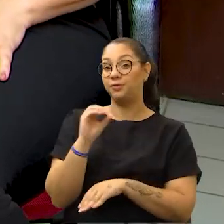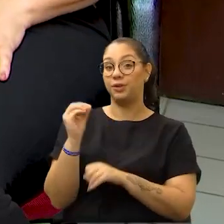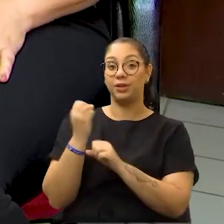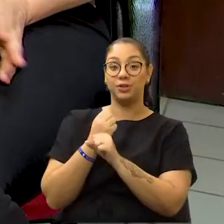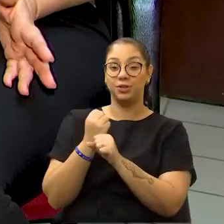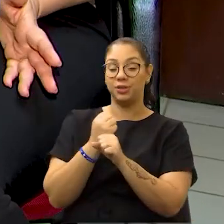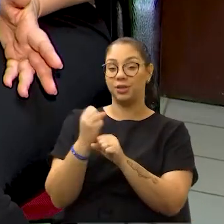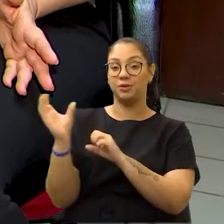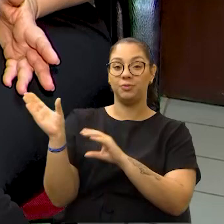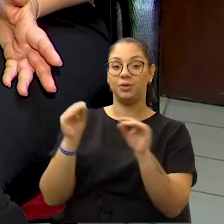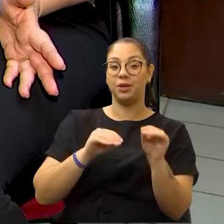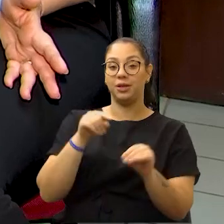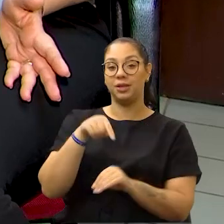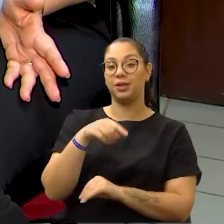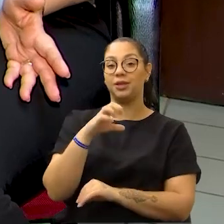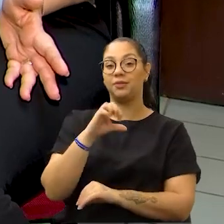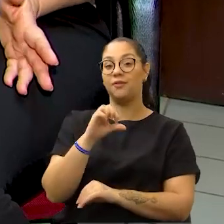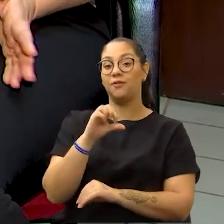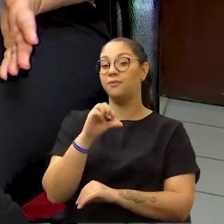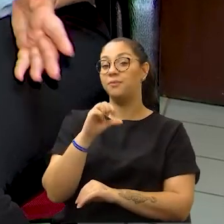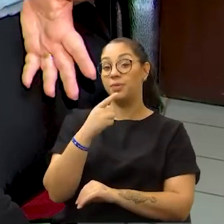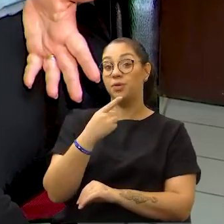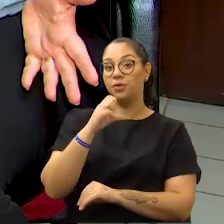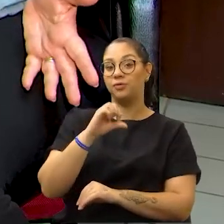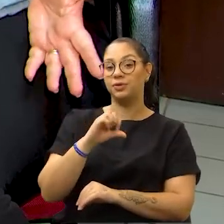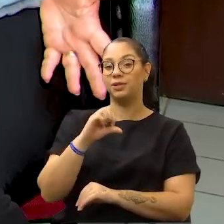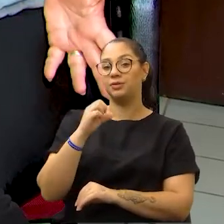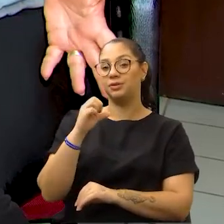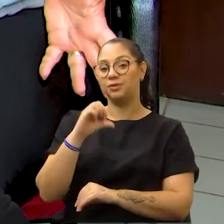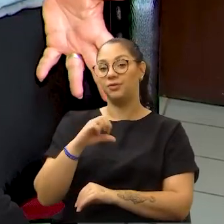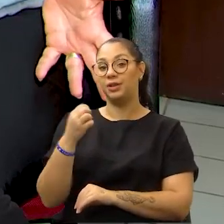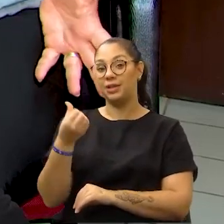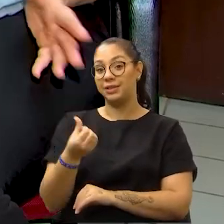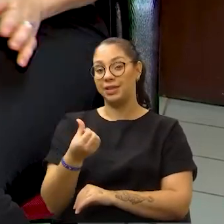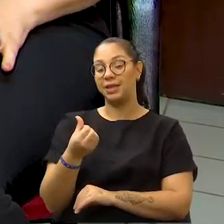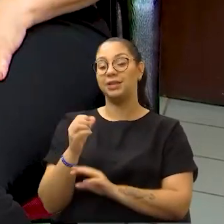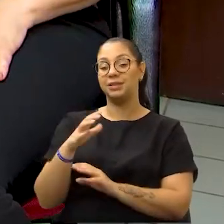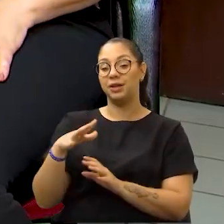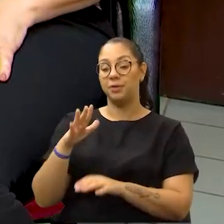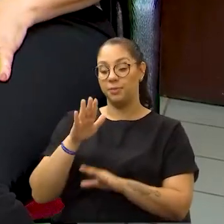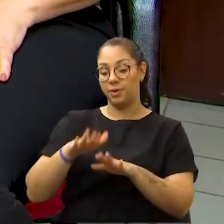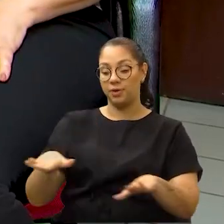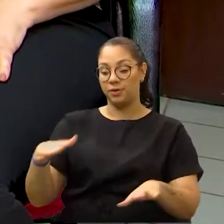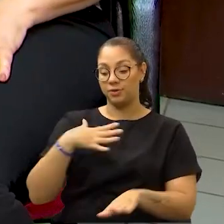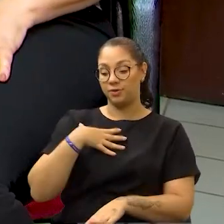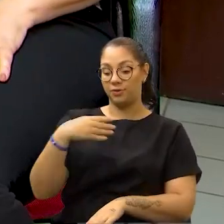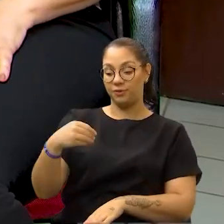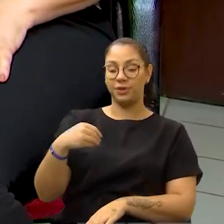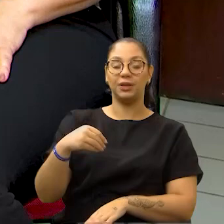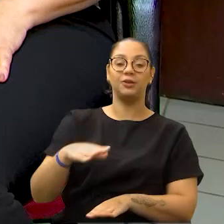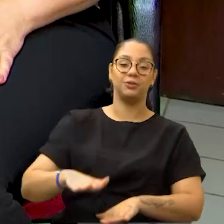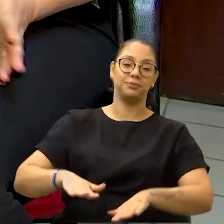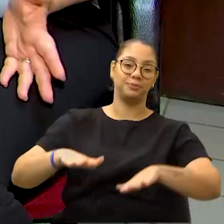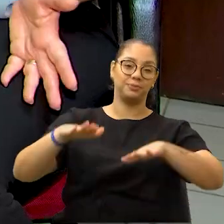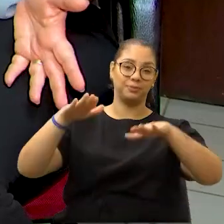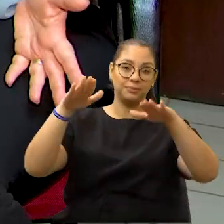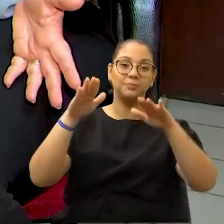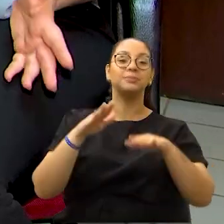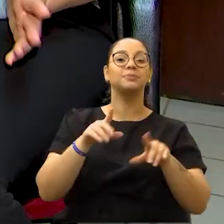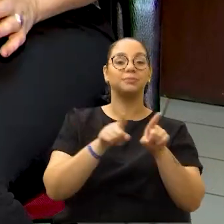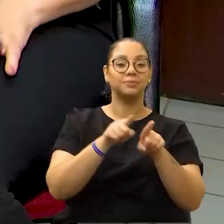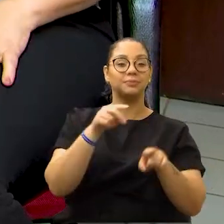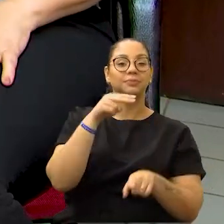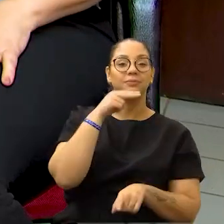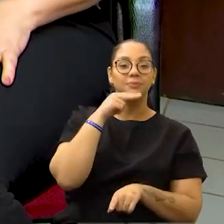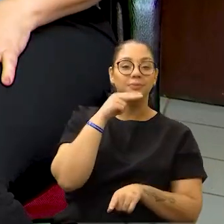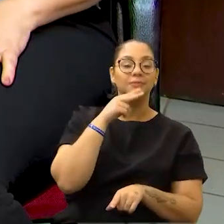mudei para cá em 96, criei meus filhos aqui, hoje os netos. Então uma campineira de coração. Campineira de